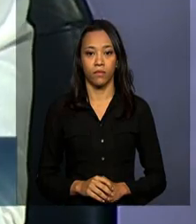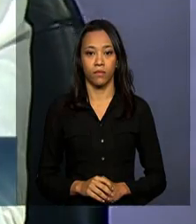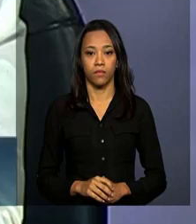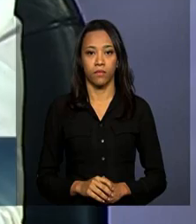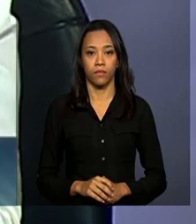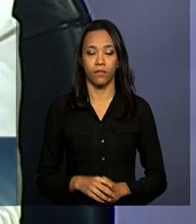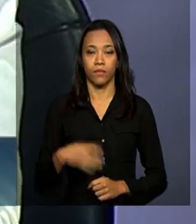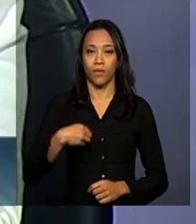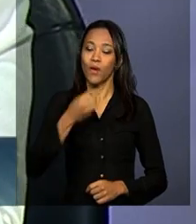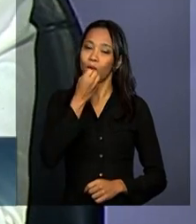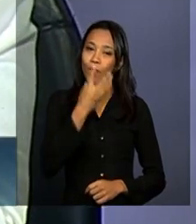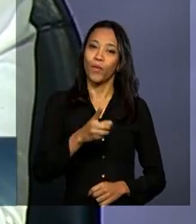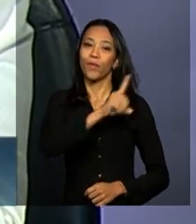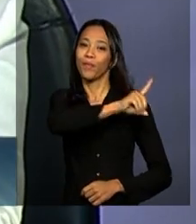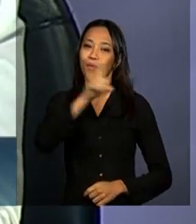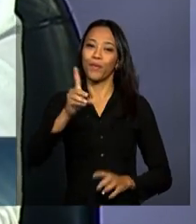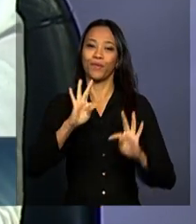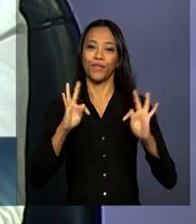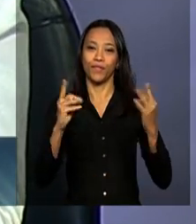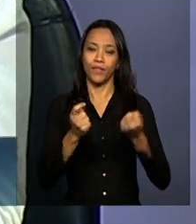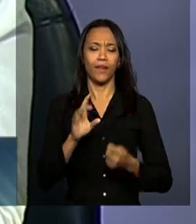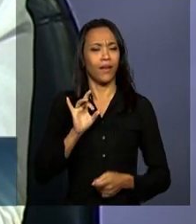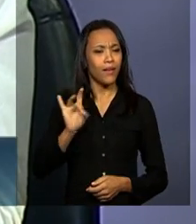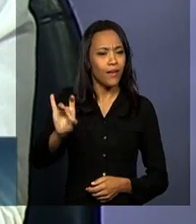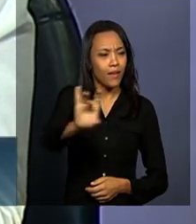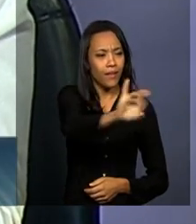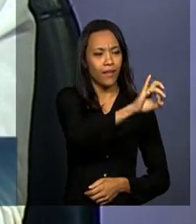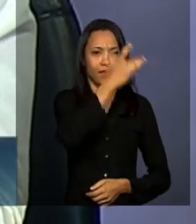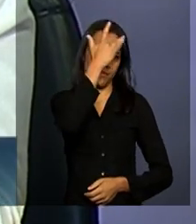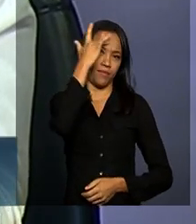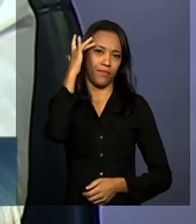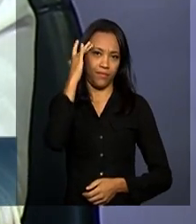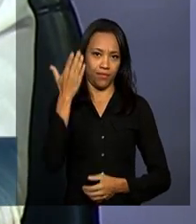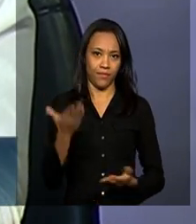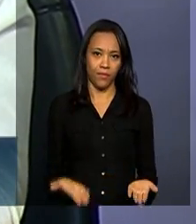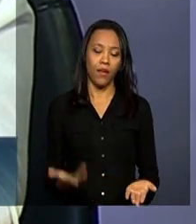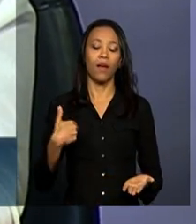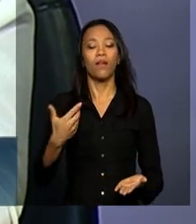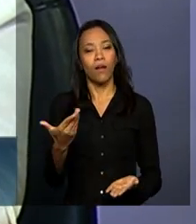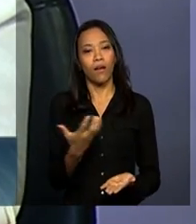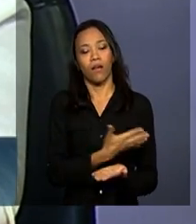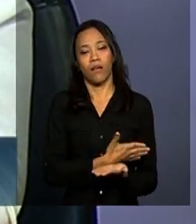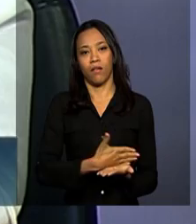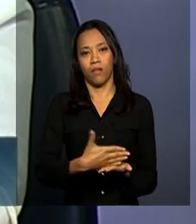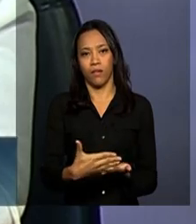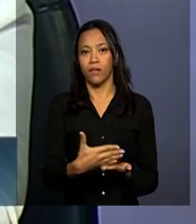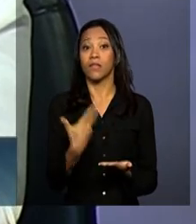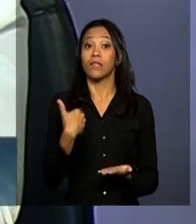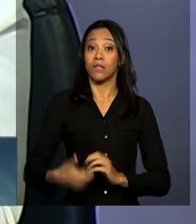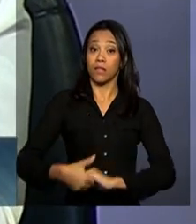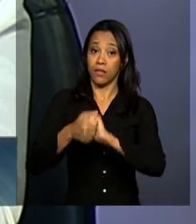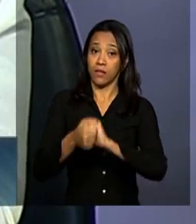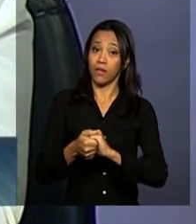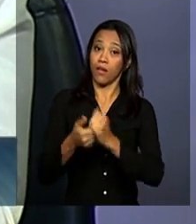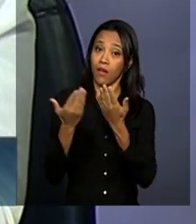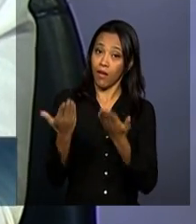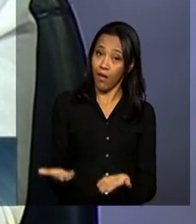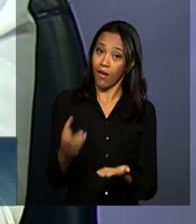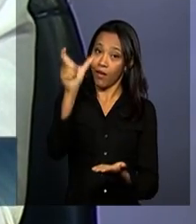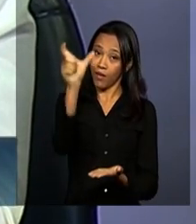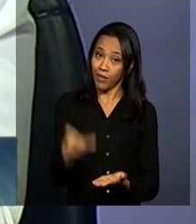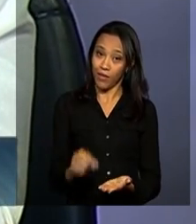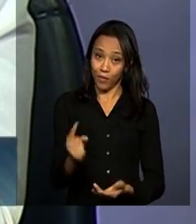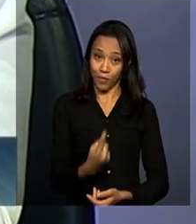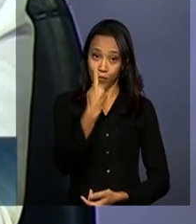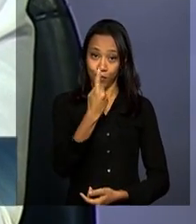Meu muito bom dia a cada uma, a cada um. Queria inicialmente saudar o nosso bendito fruto entre